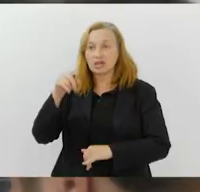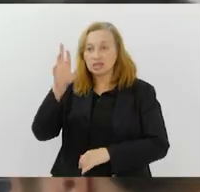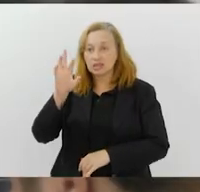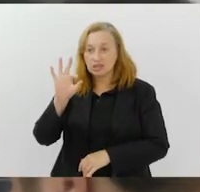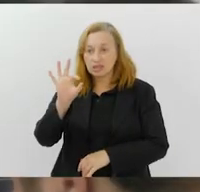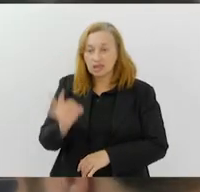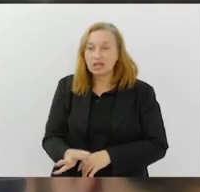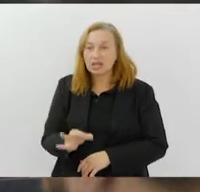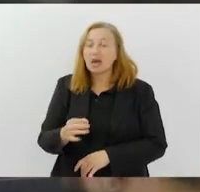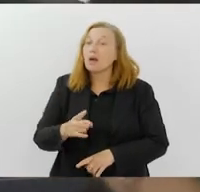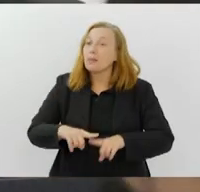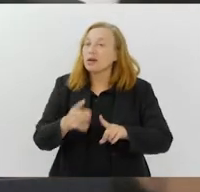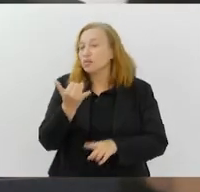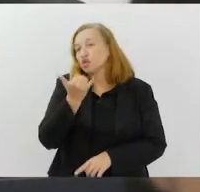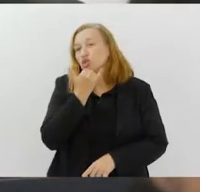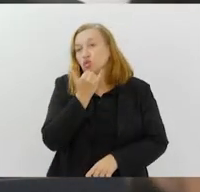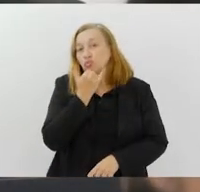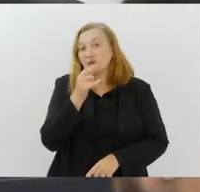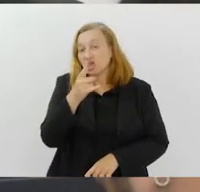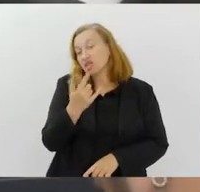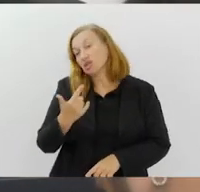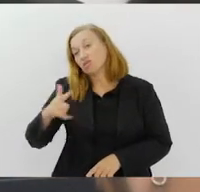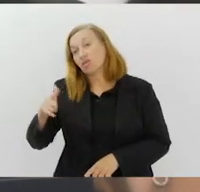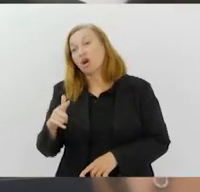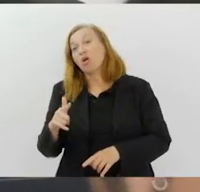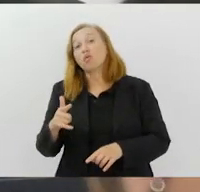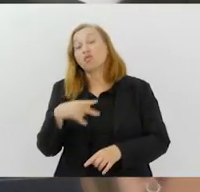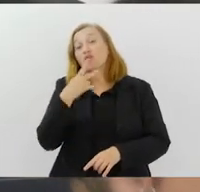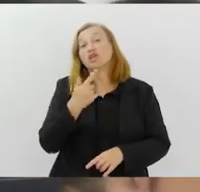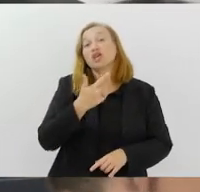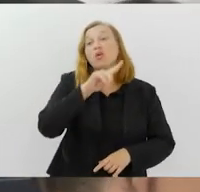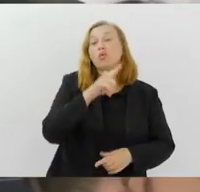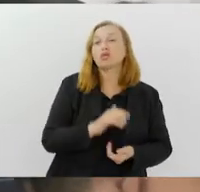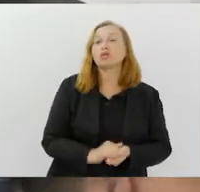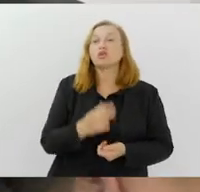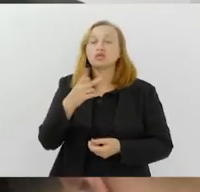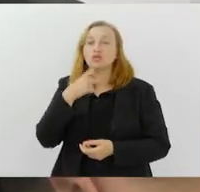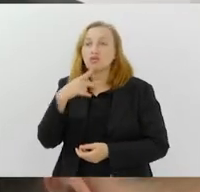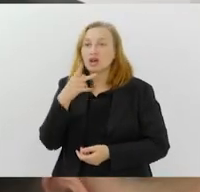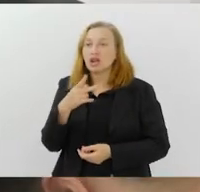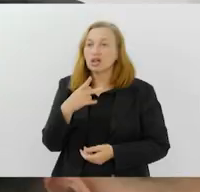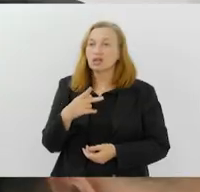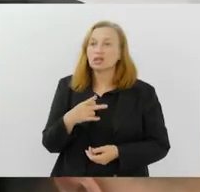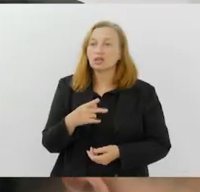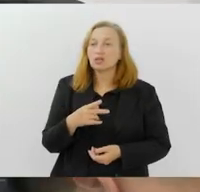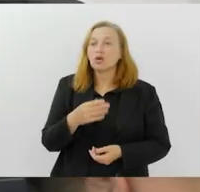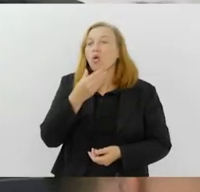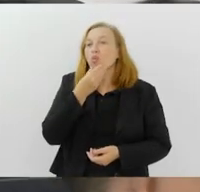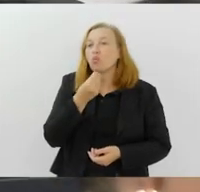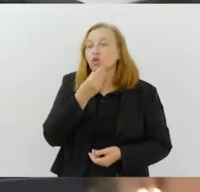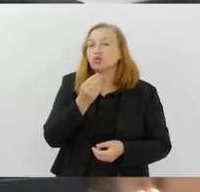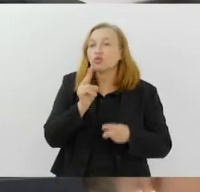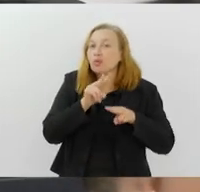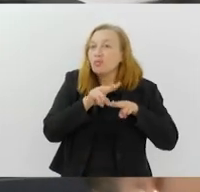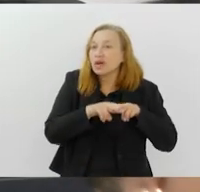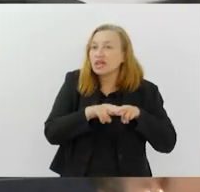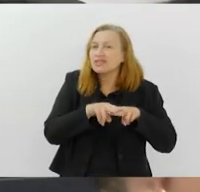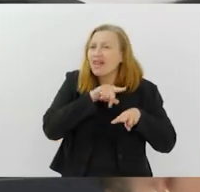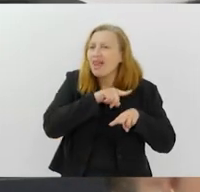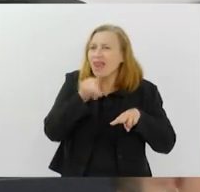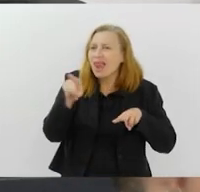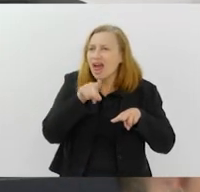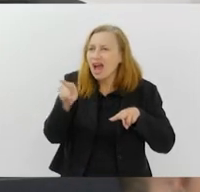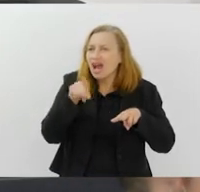isso é uma coisa o que eu estou falando é outra o que eu tô falando é o garoto que foi preso lá em